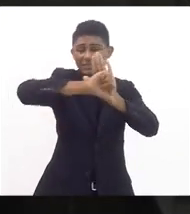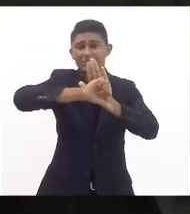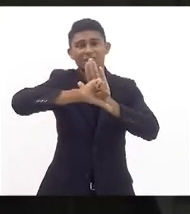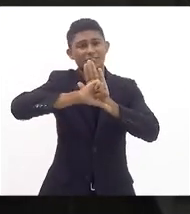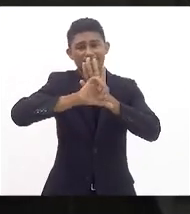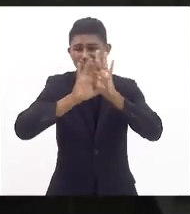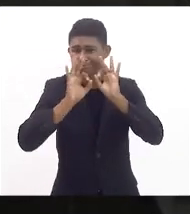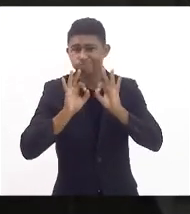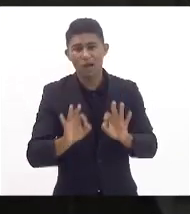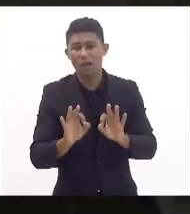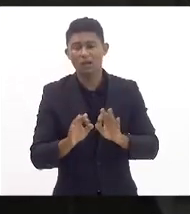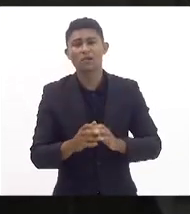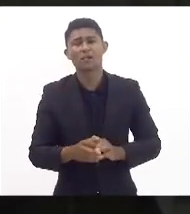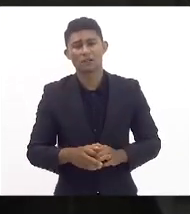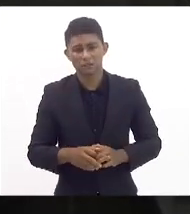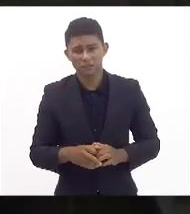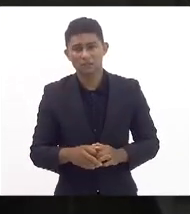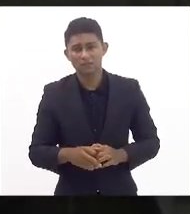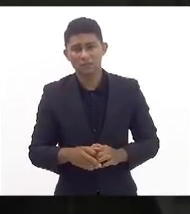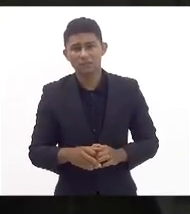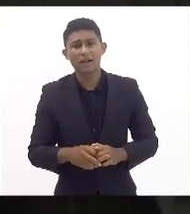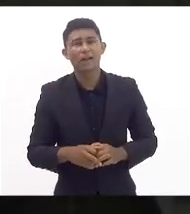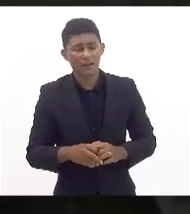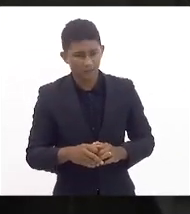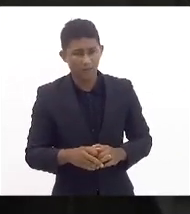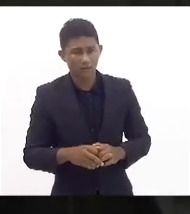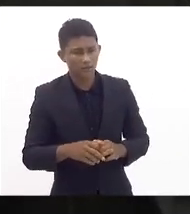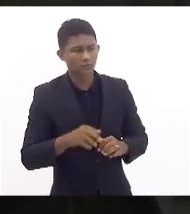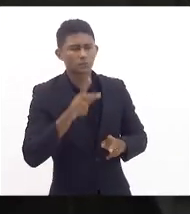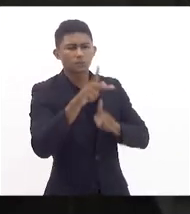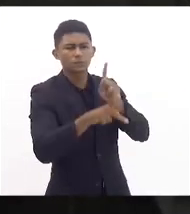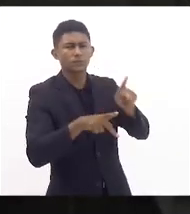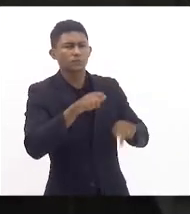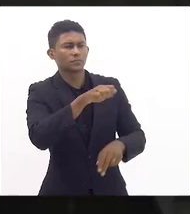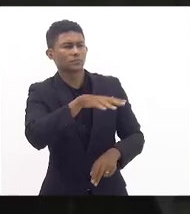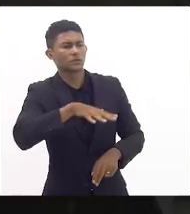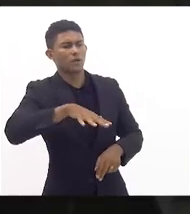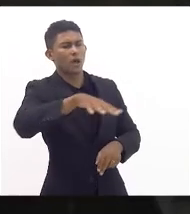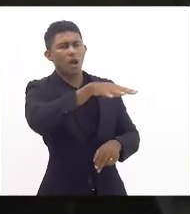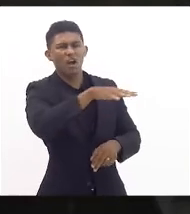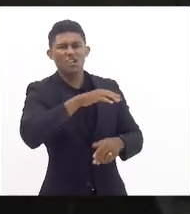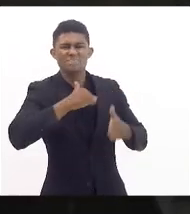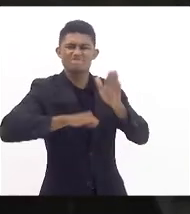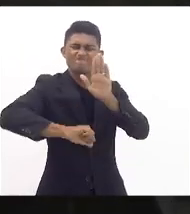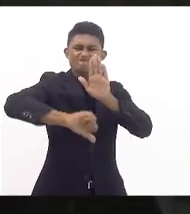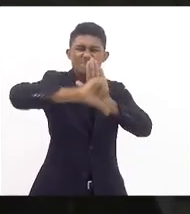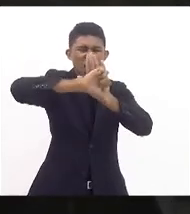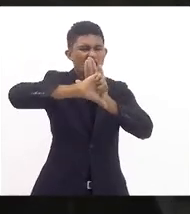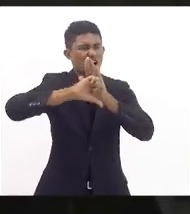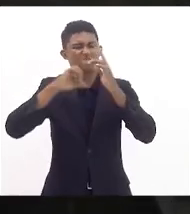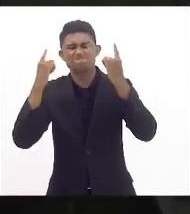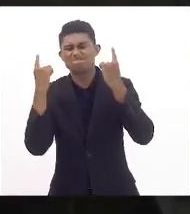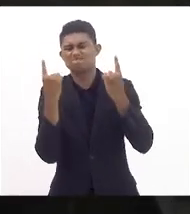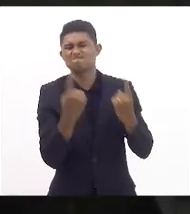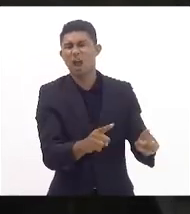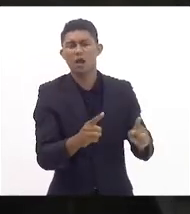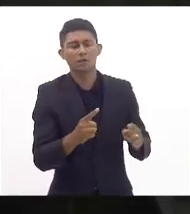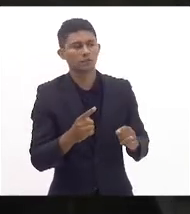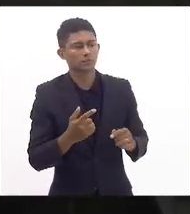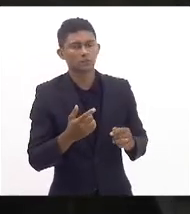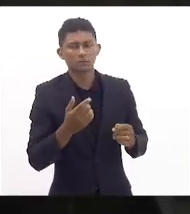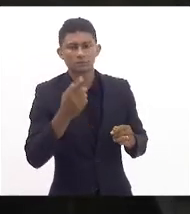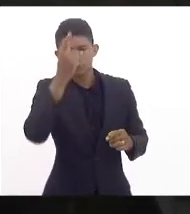crime contra a caristia, é um crime contra o bolso